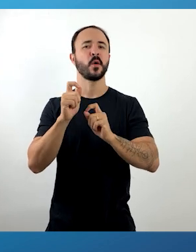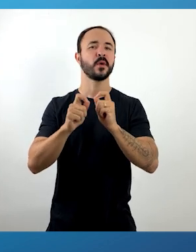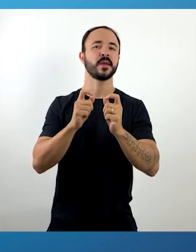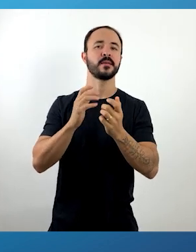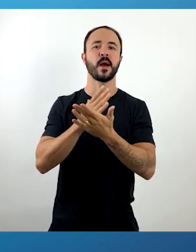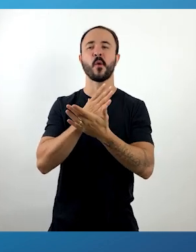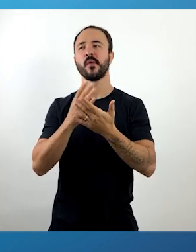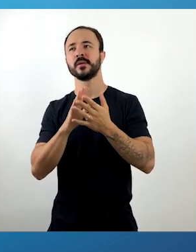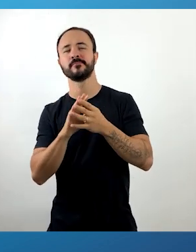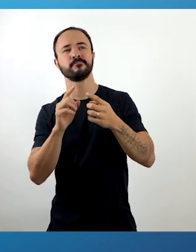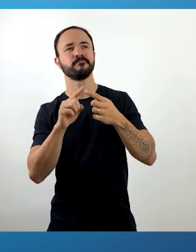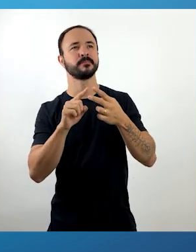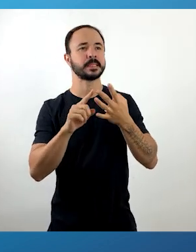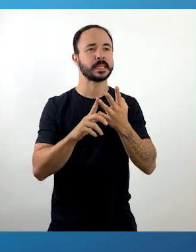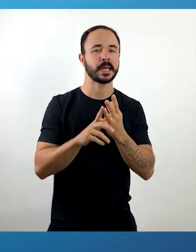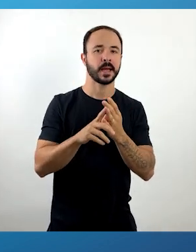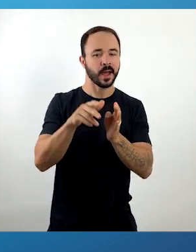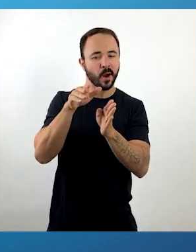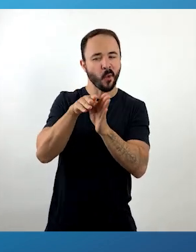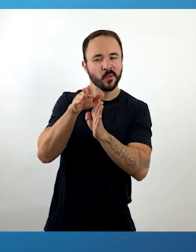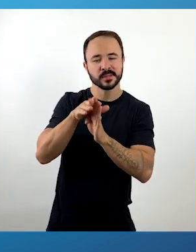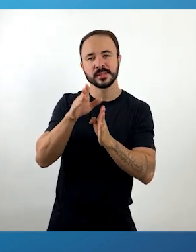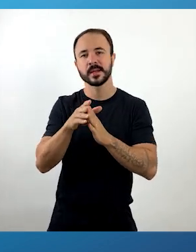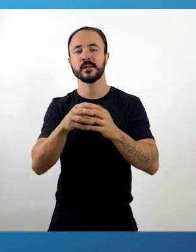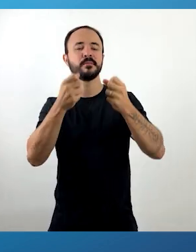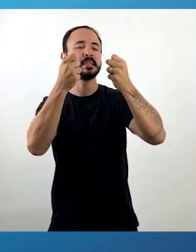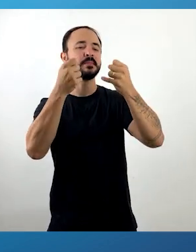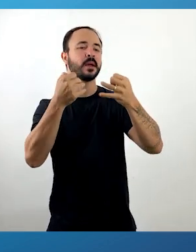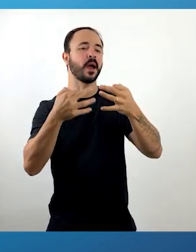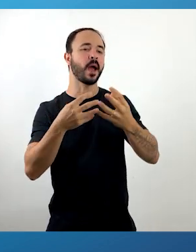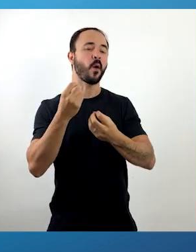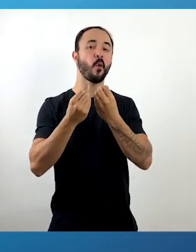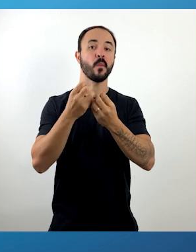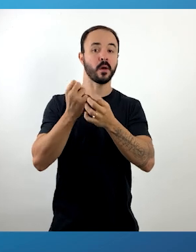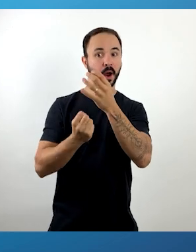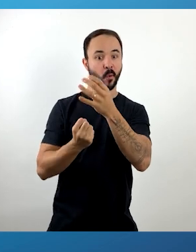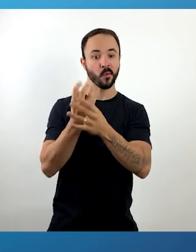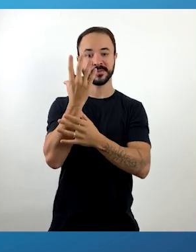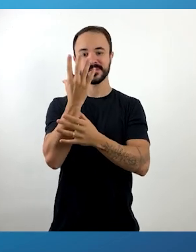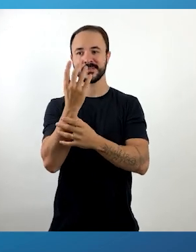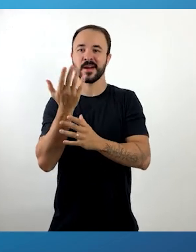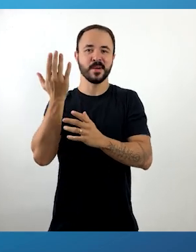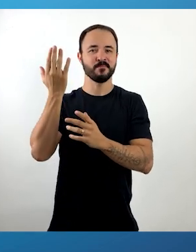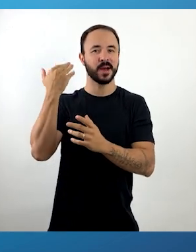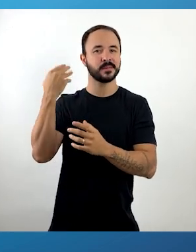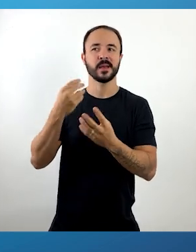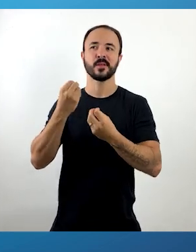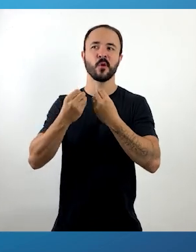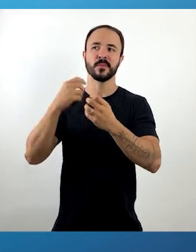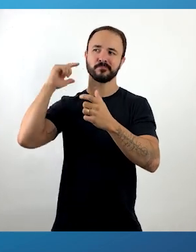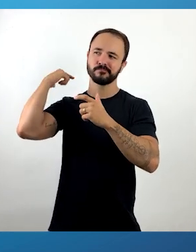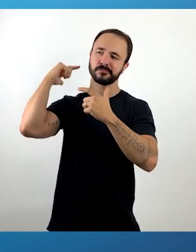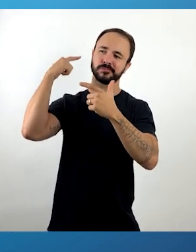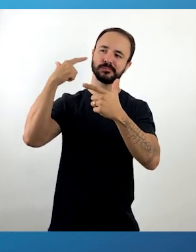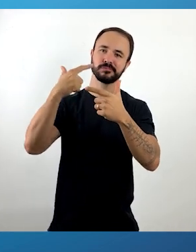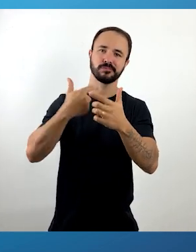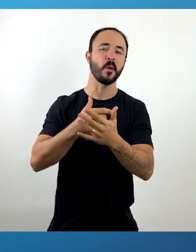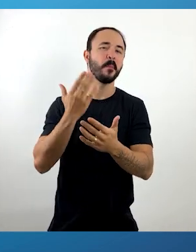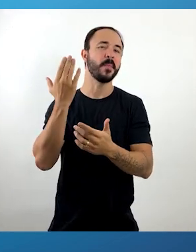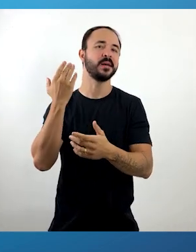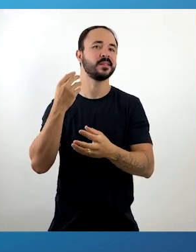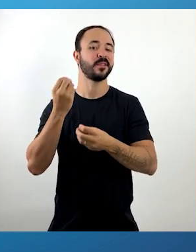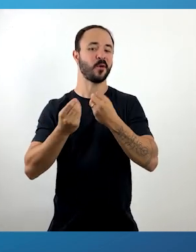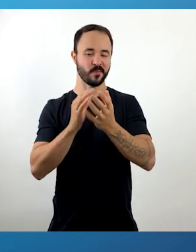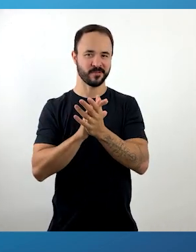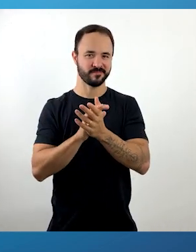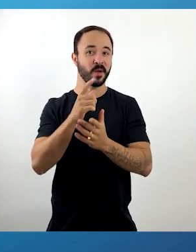para vocês algumas e orientações iniciais sobre essa modalidade como ela surgiu os seus conhecimentos históricos tá a fim